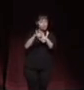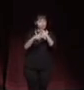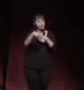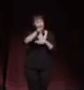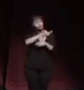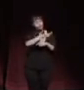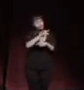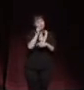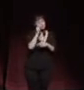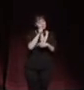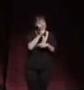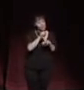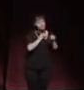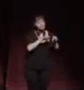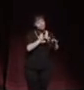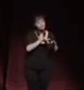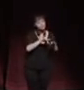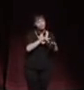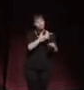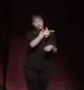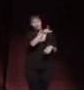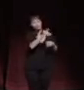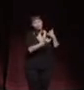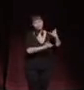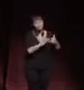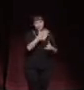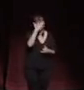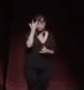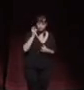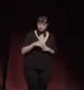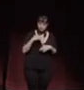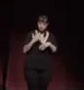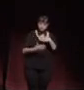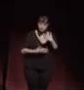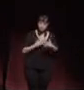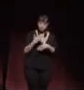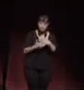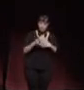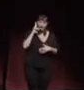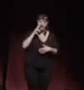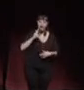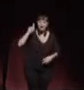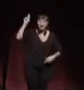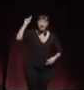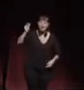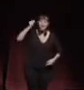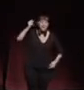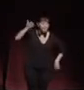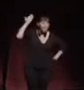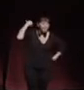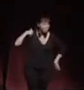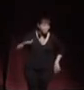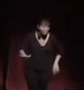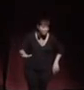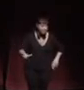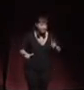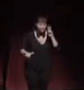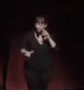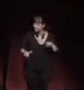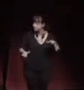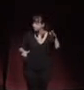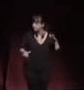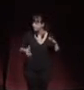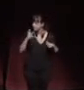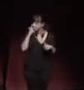coisa. E aí, de repente, as pessoas foram passando os dias e as pessoas foram lembrando. É como que é